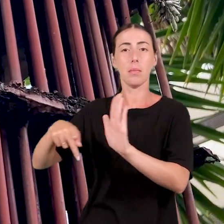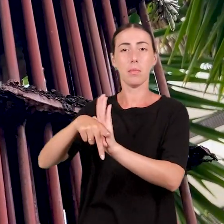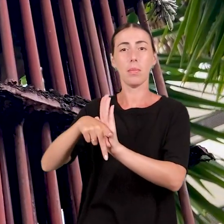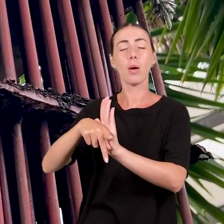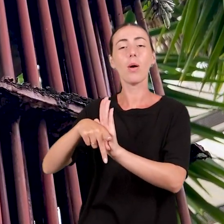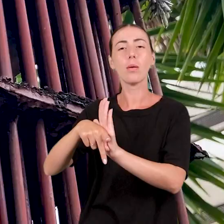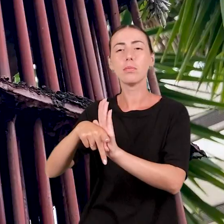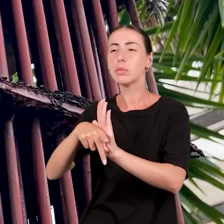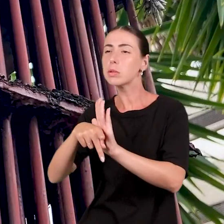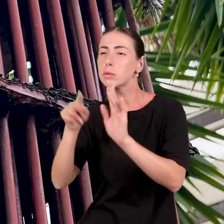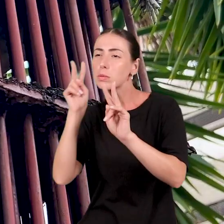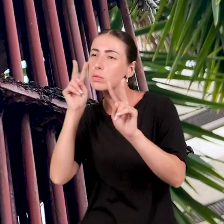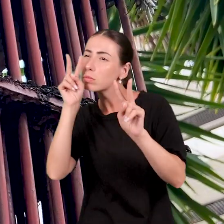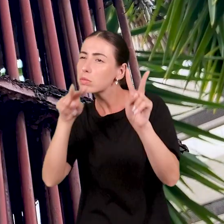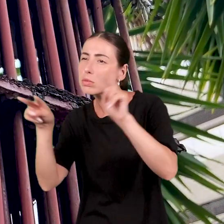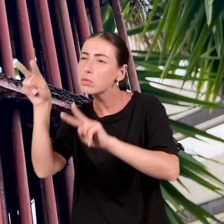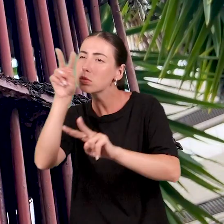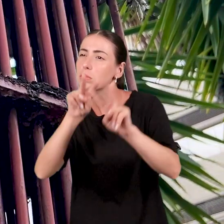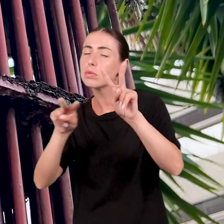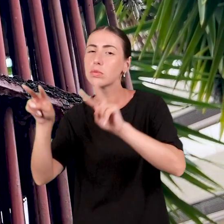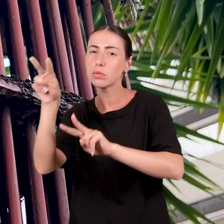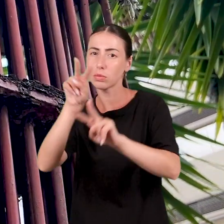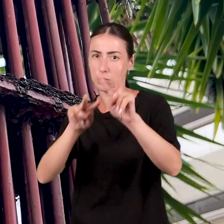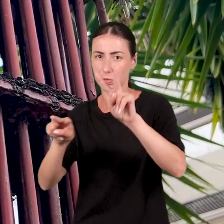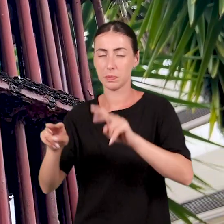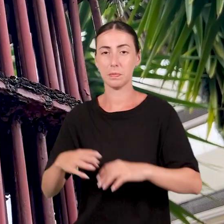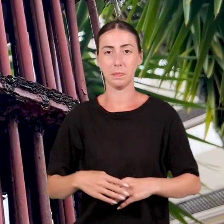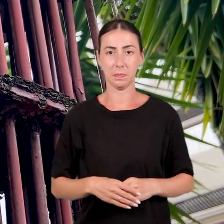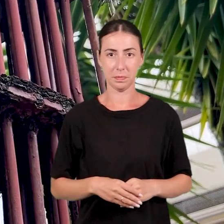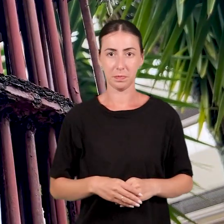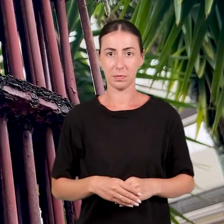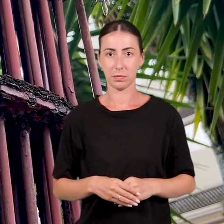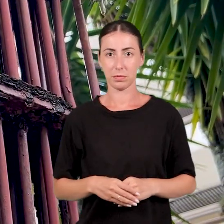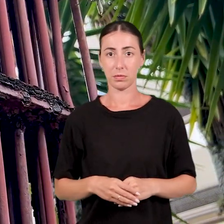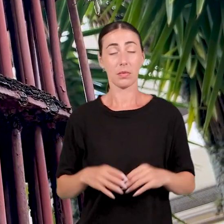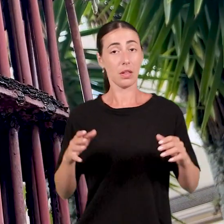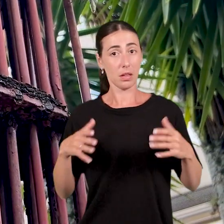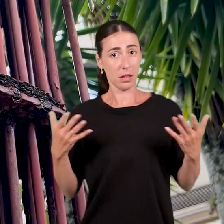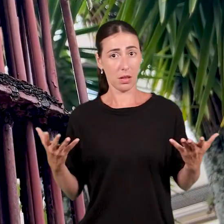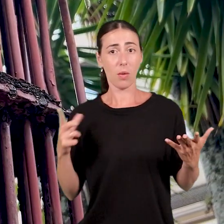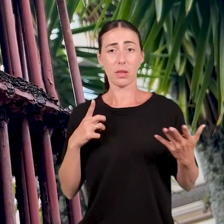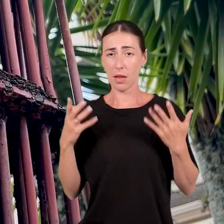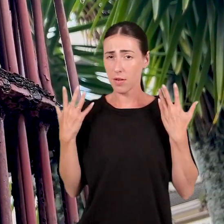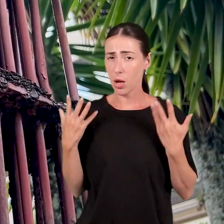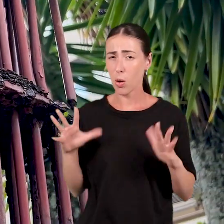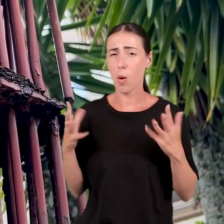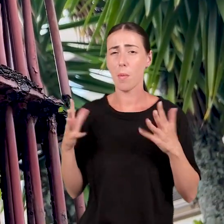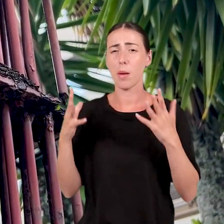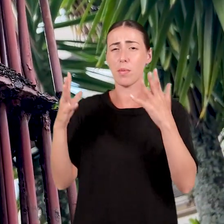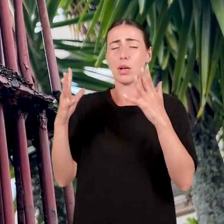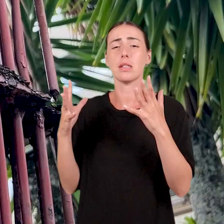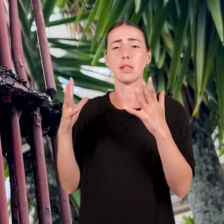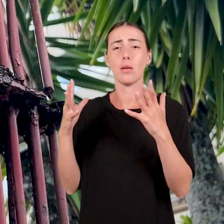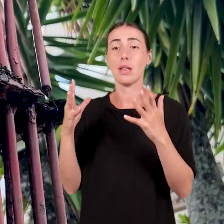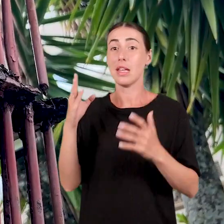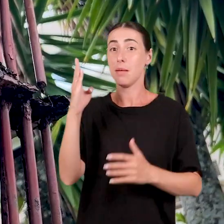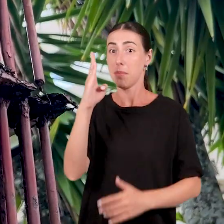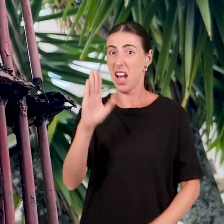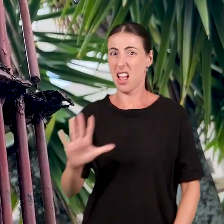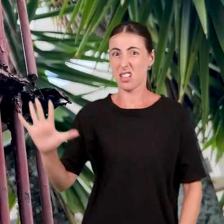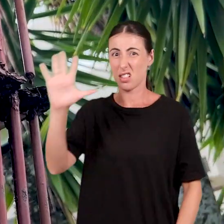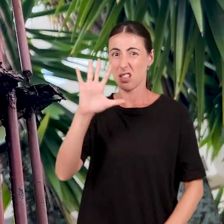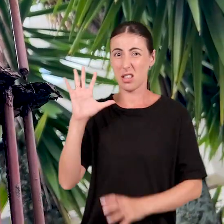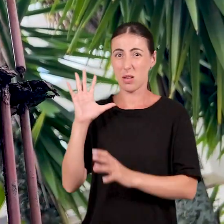Bandeiras, Palácio do Governo de São Paulo, em comemoração aos 500 anos do Brasil, uma indicação da Associação Internacional